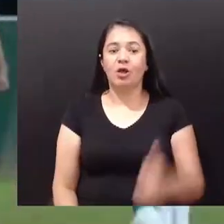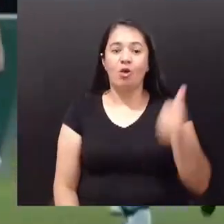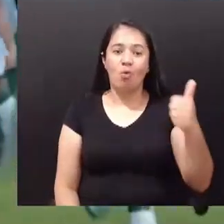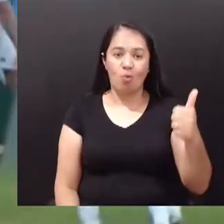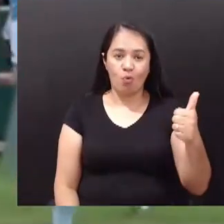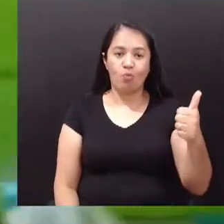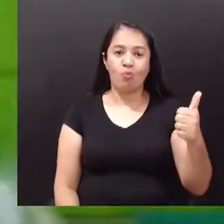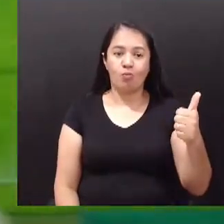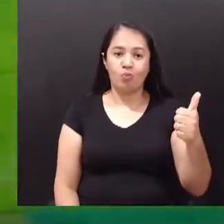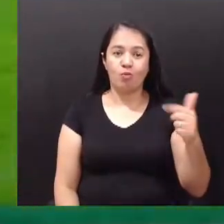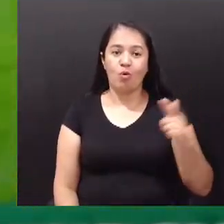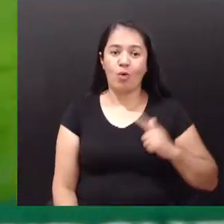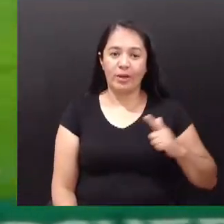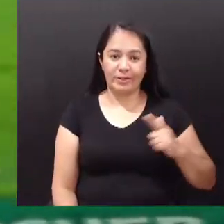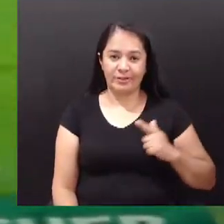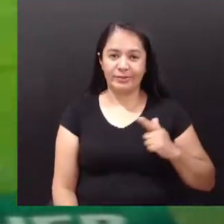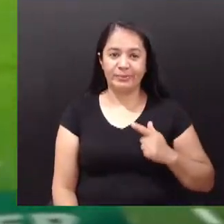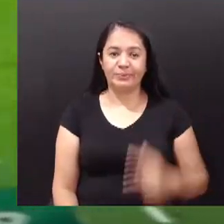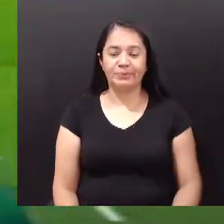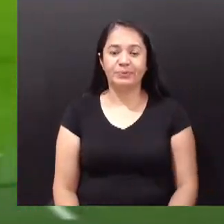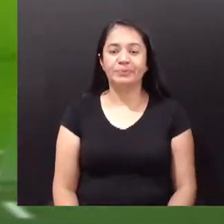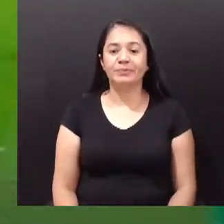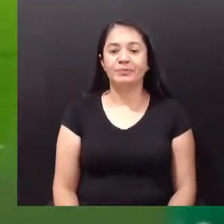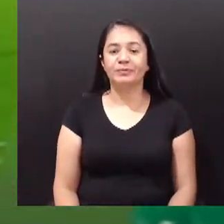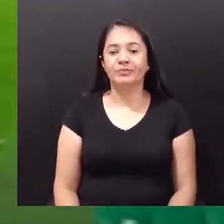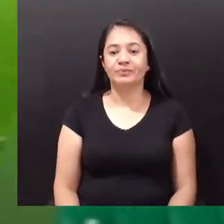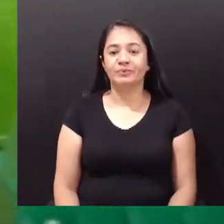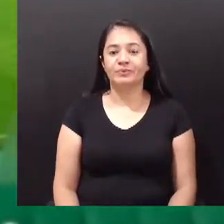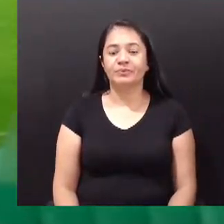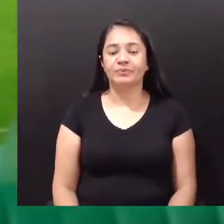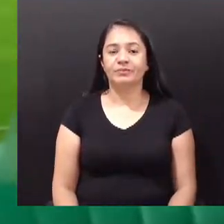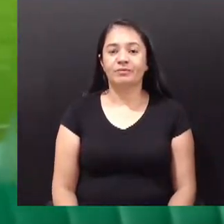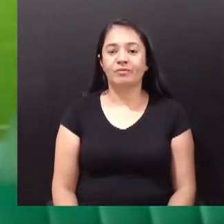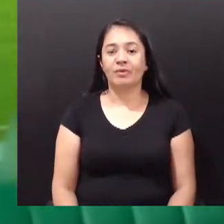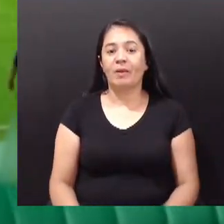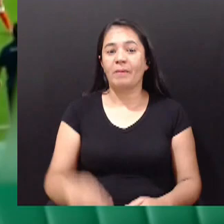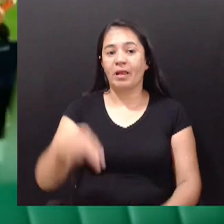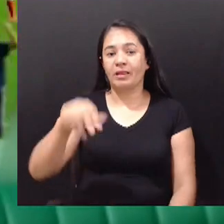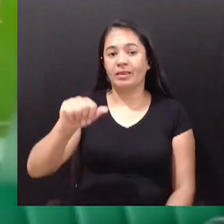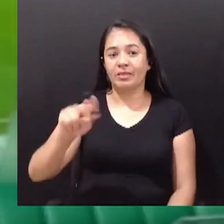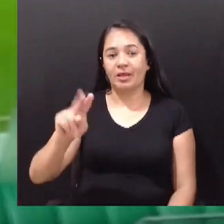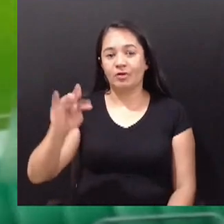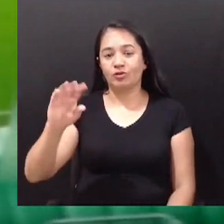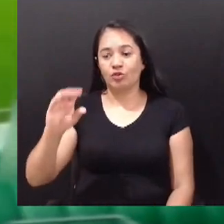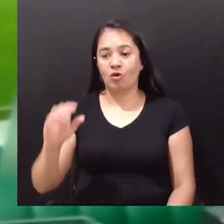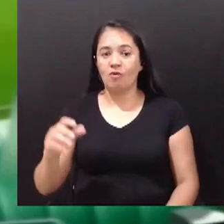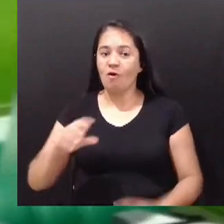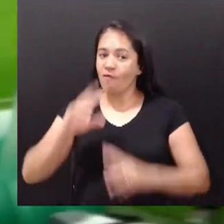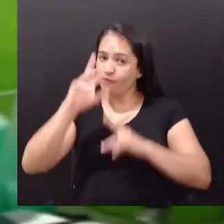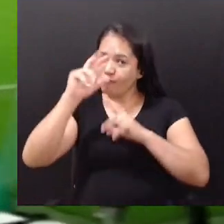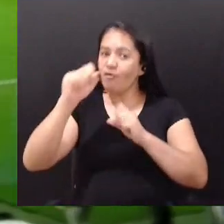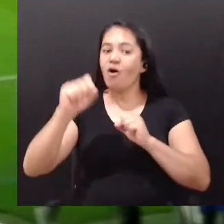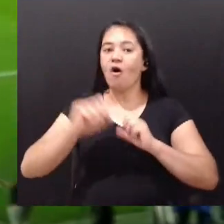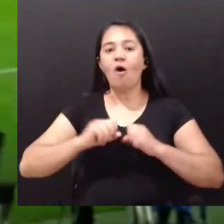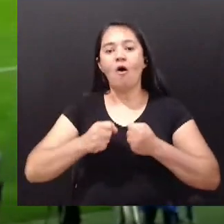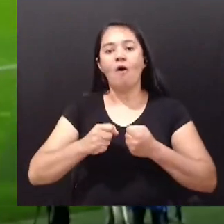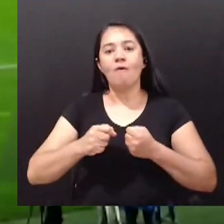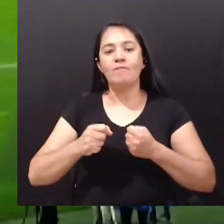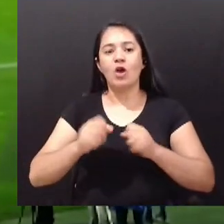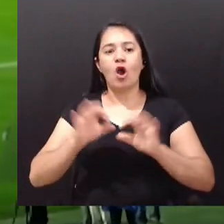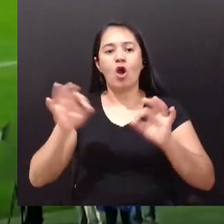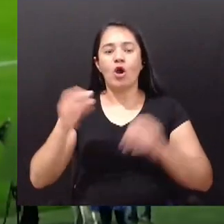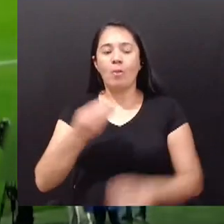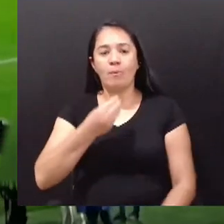Guarani. No segundo tempo, o Náutico veio com tudo para cima. Paulo Sérgio, em ótima